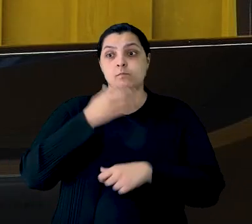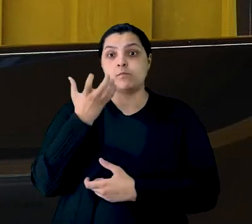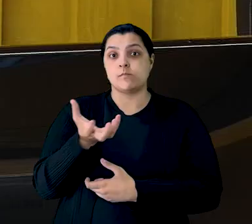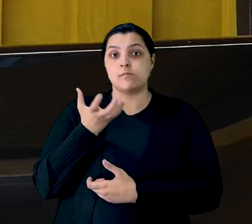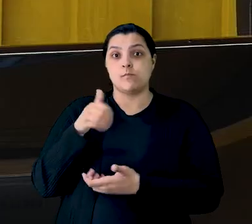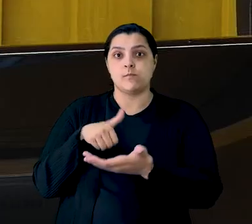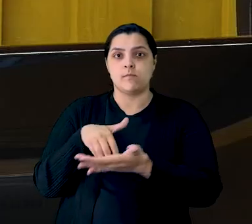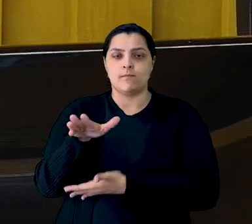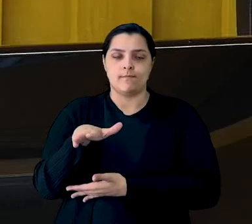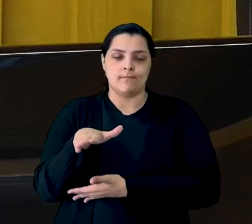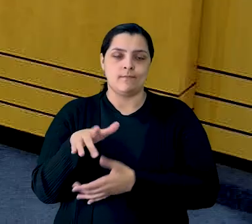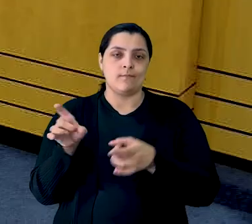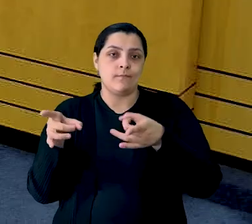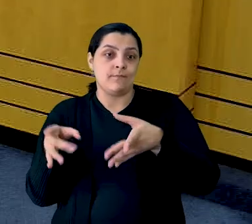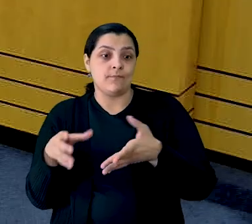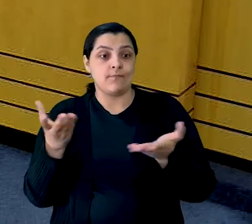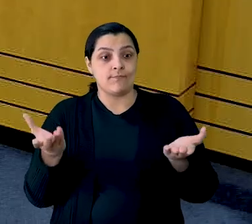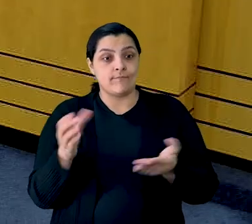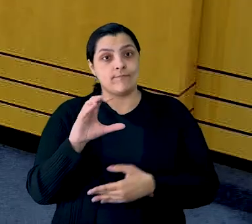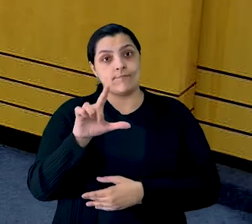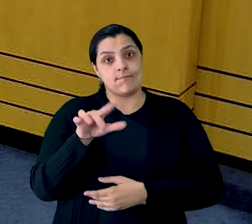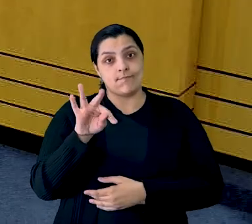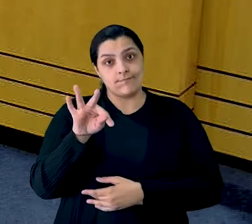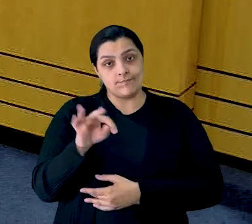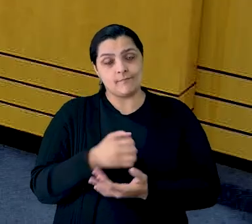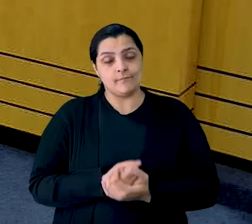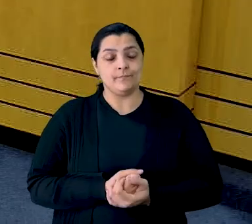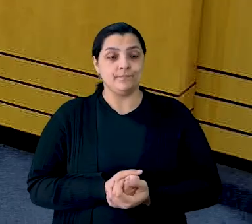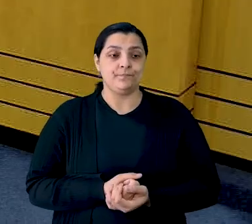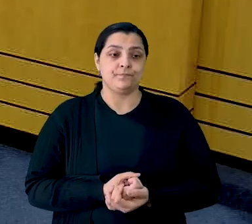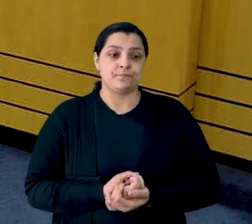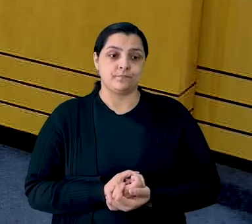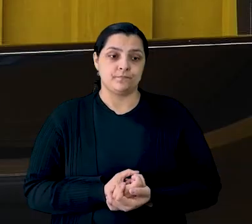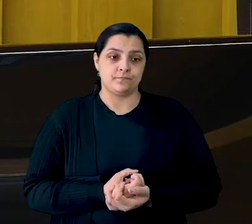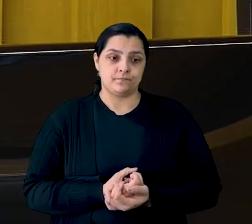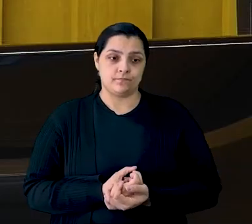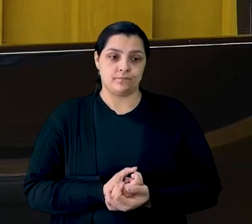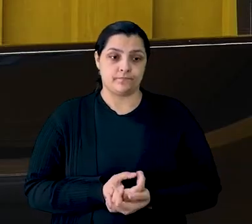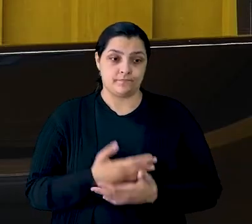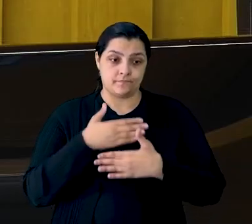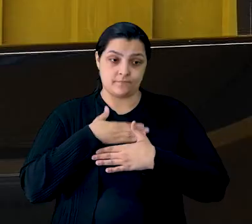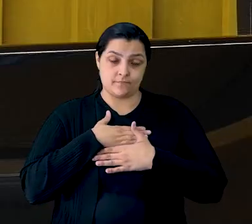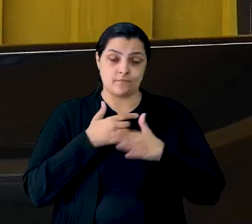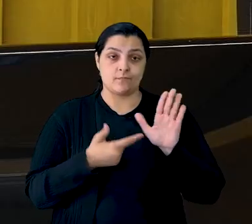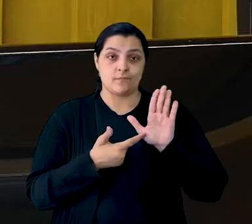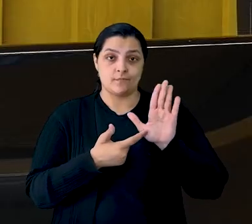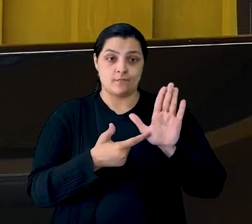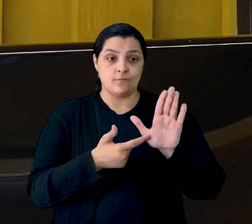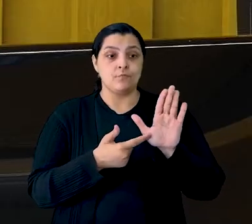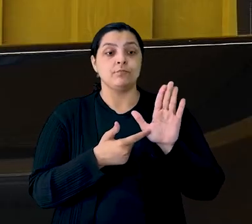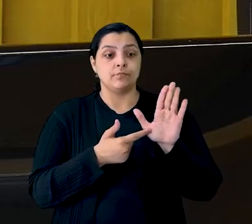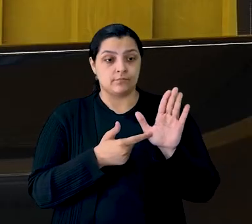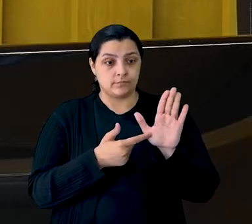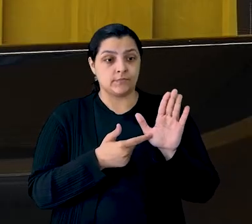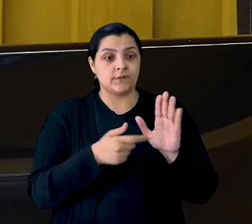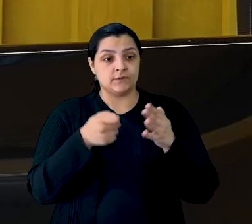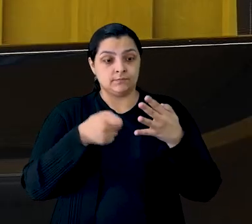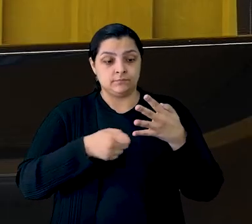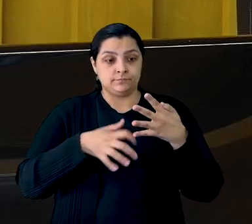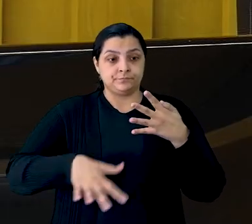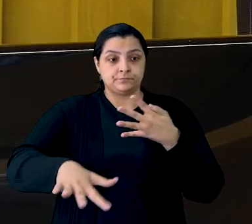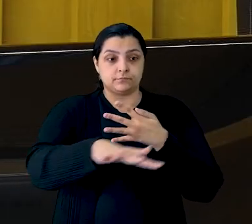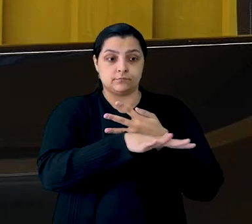unilateral prevista na CLT, a consolidação das leis do trabalho. Eu aqui destaco